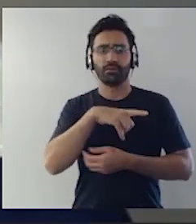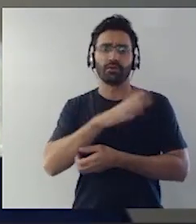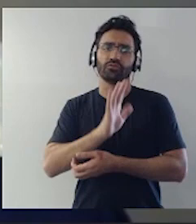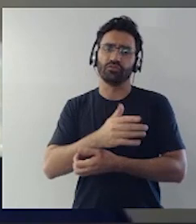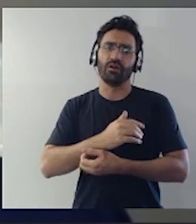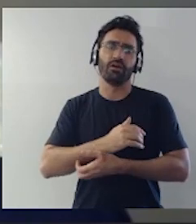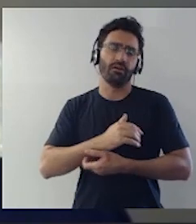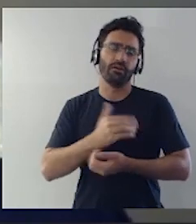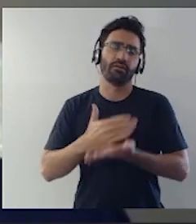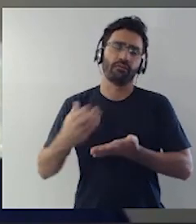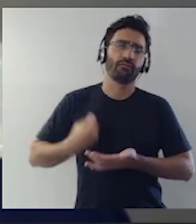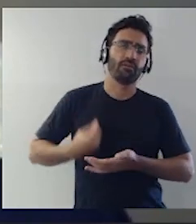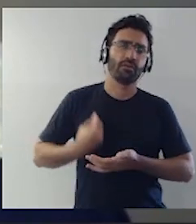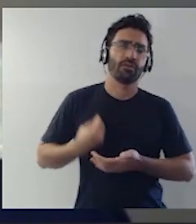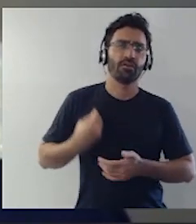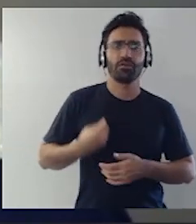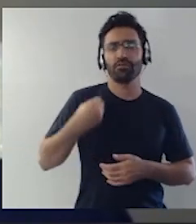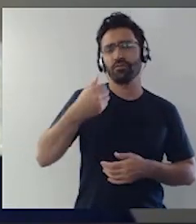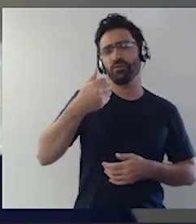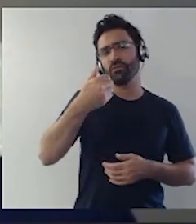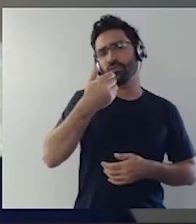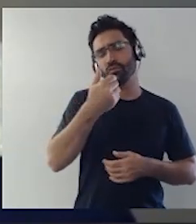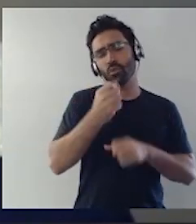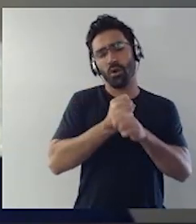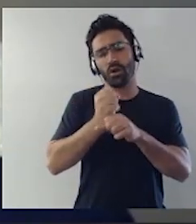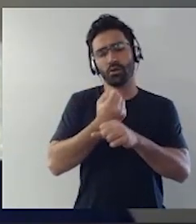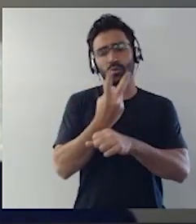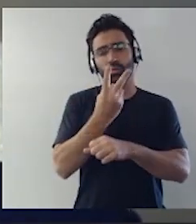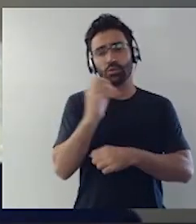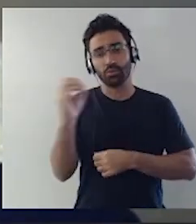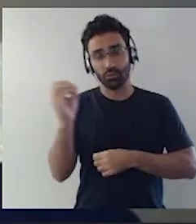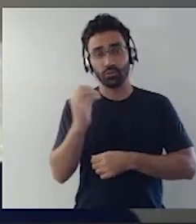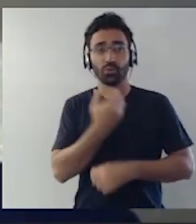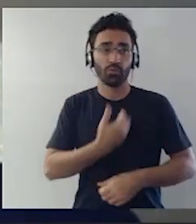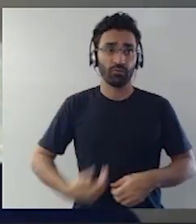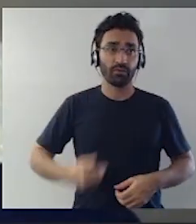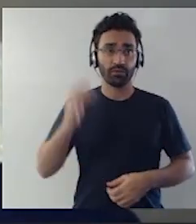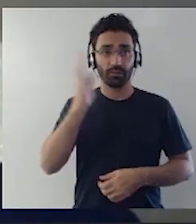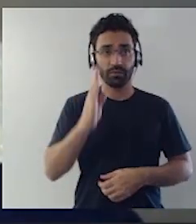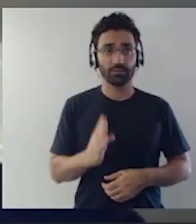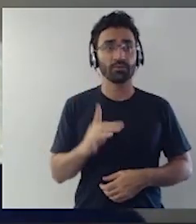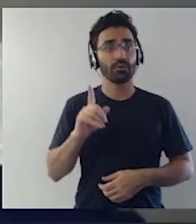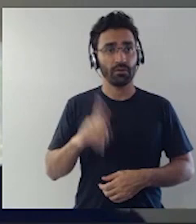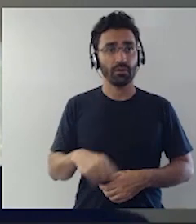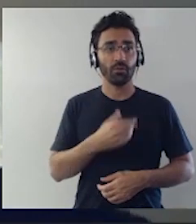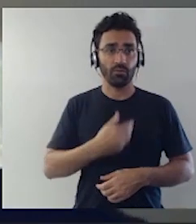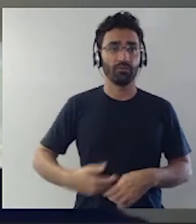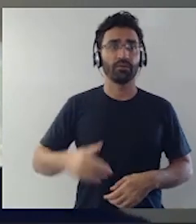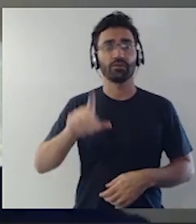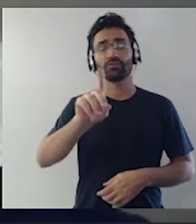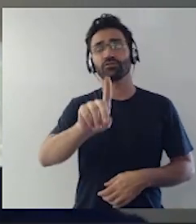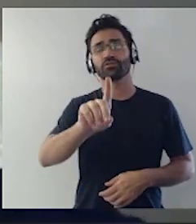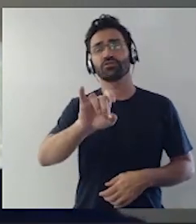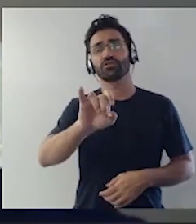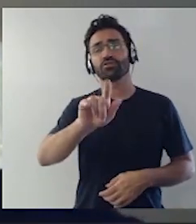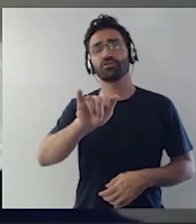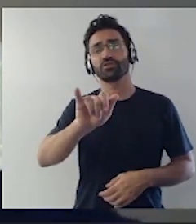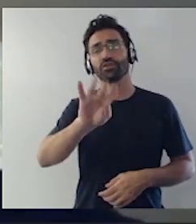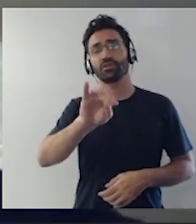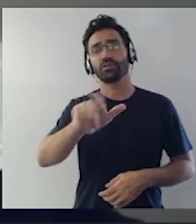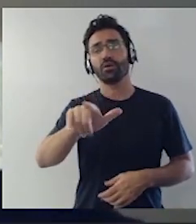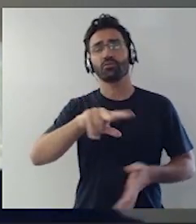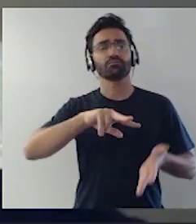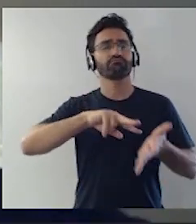desde os princípios dos anos 2000 no governo brasileiro. O que é o governo digital? O governo